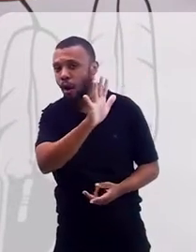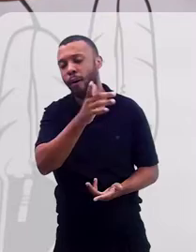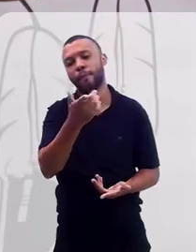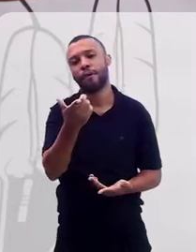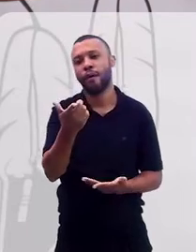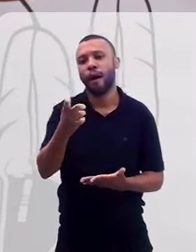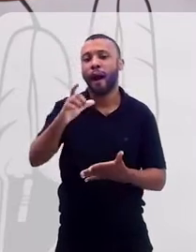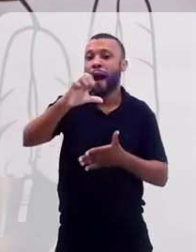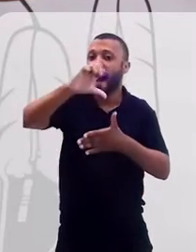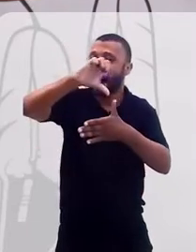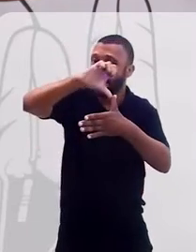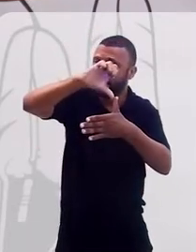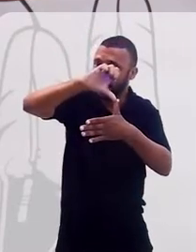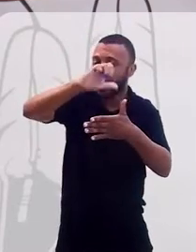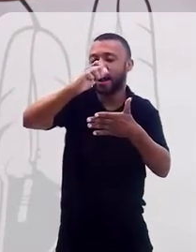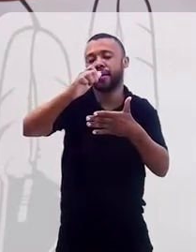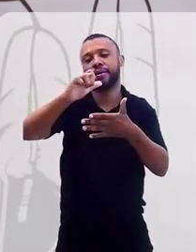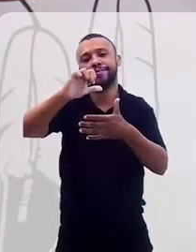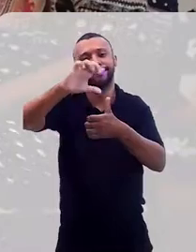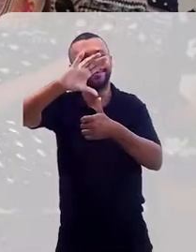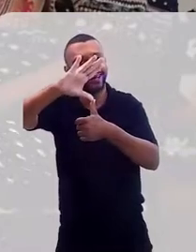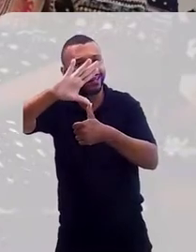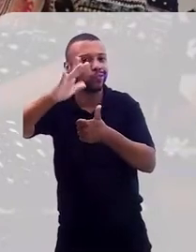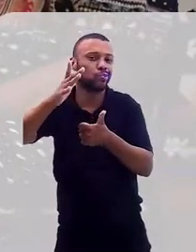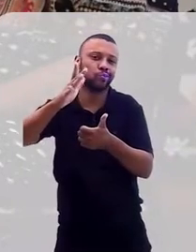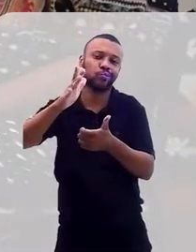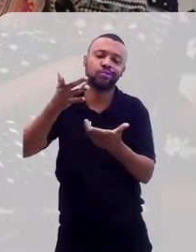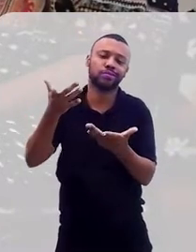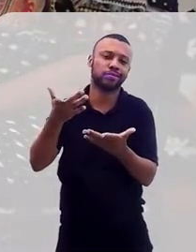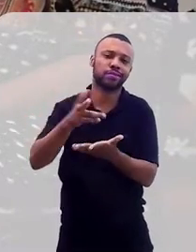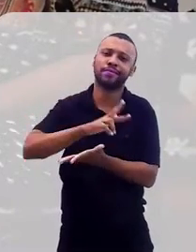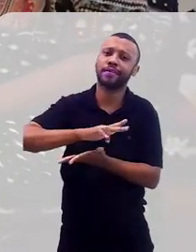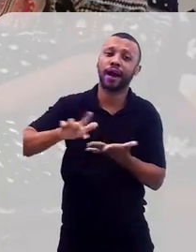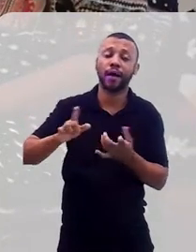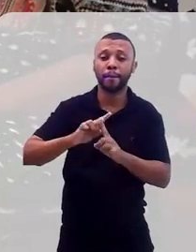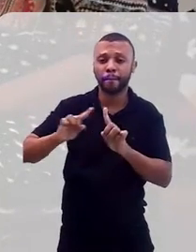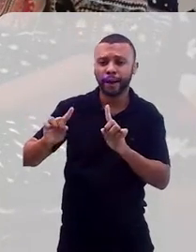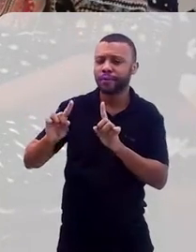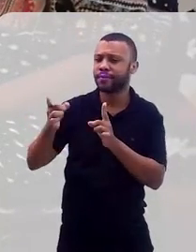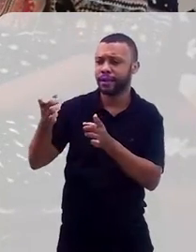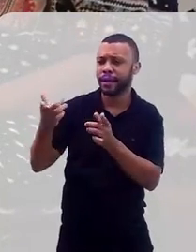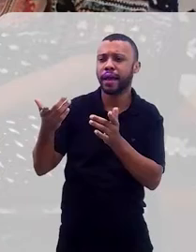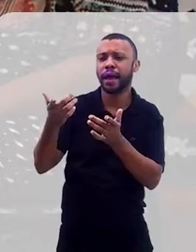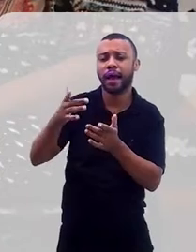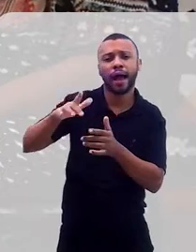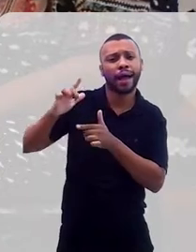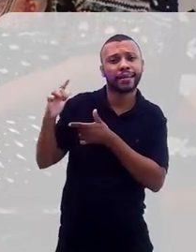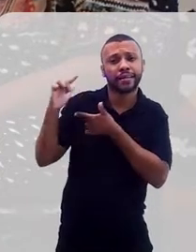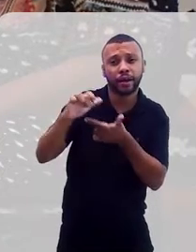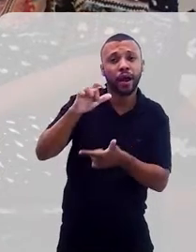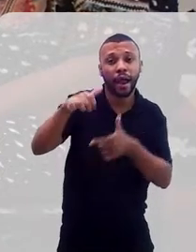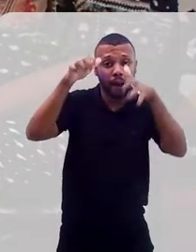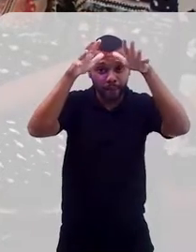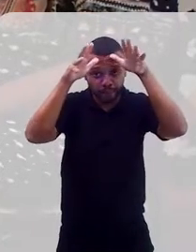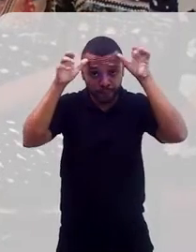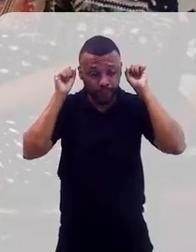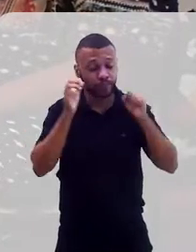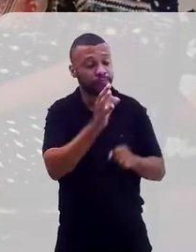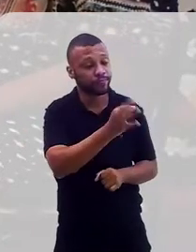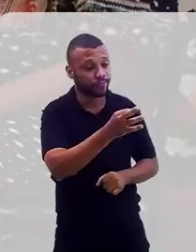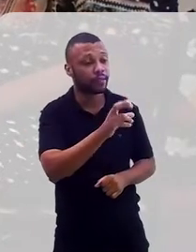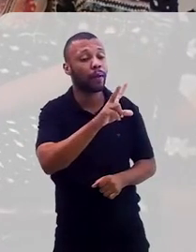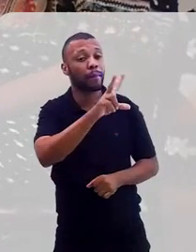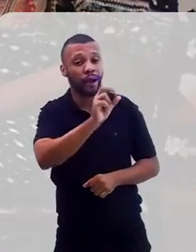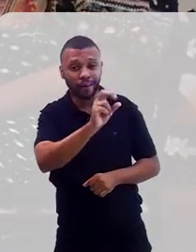asiático América do Norte América do Sul Apesar de morar no rio suas raízes são na Amazônia Amazônica é a